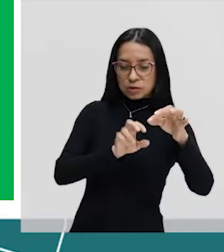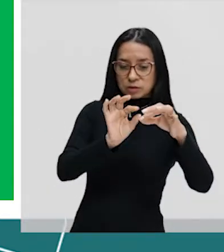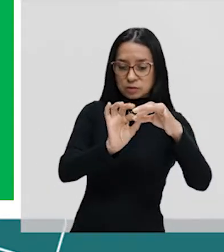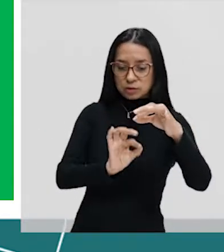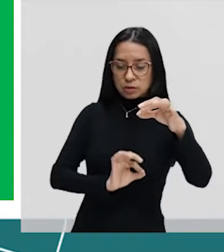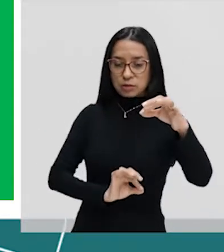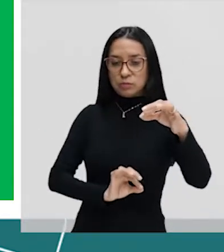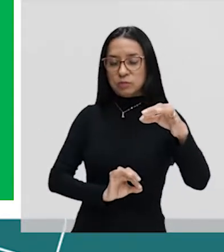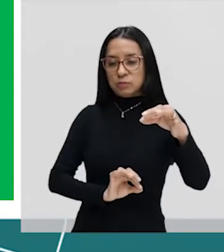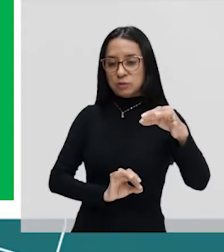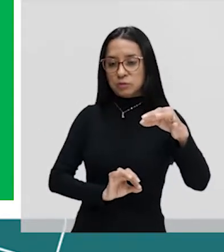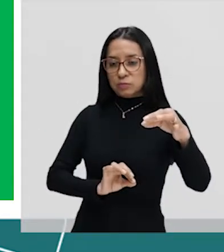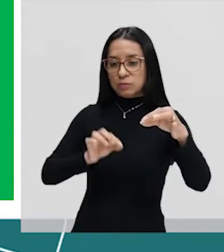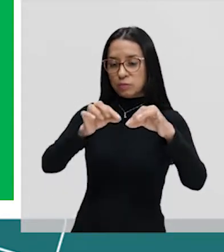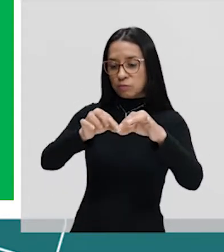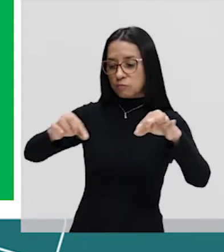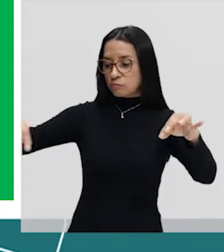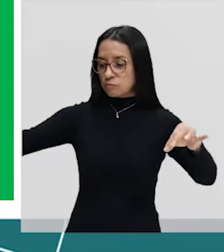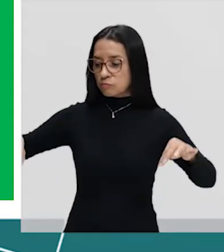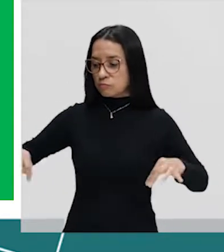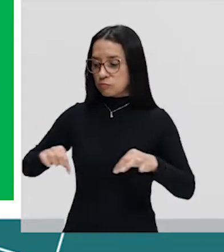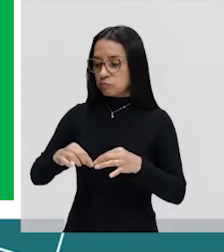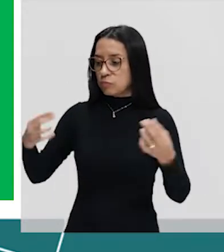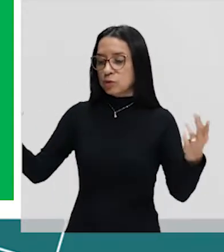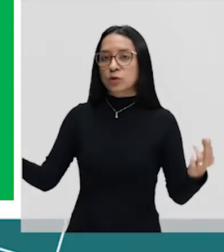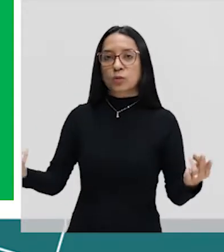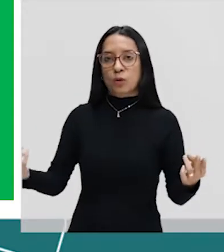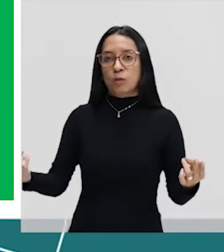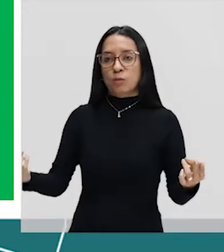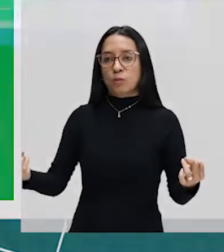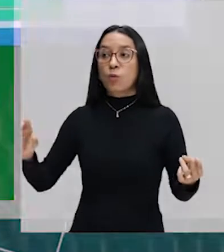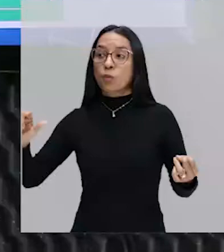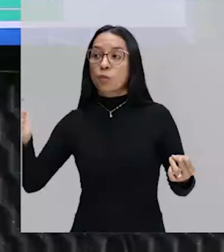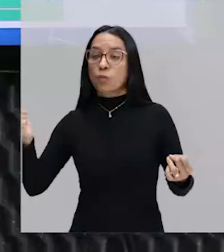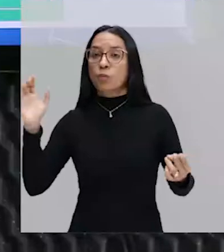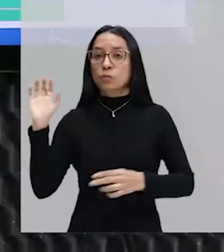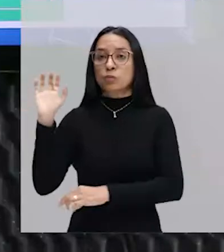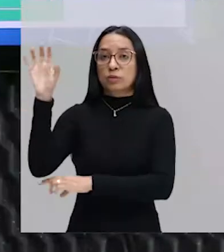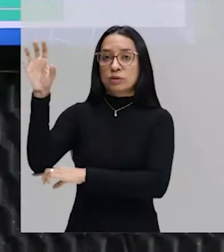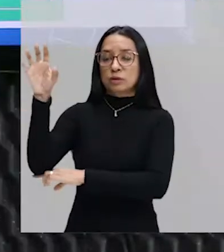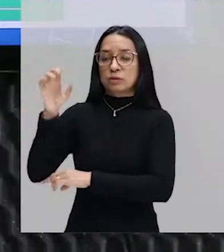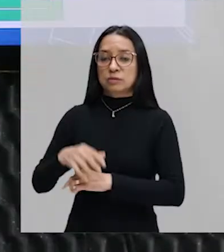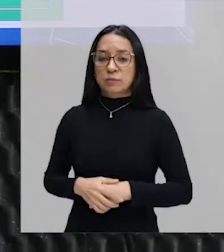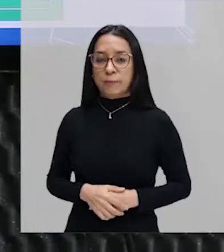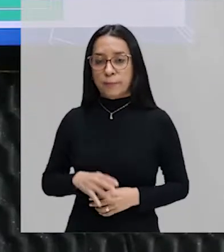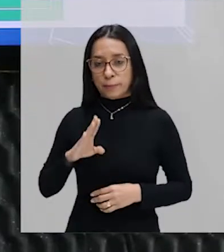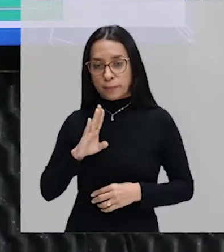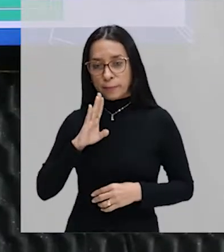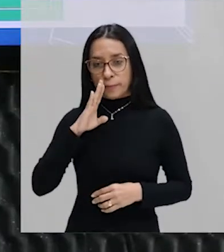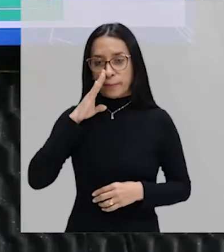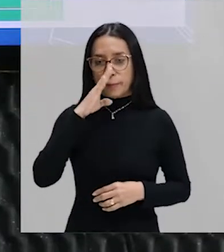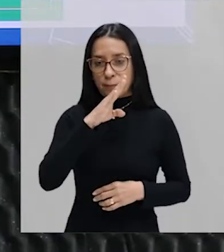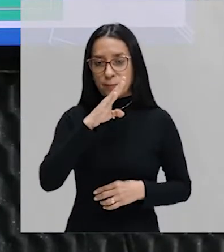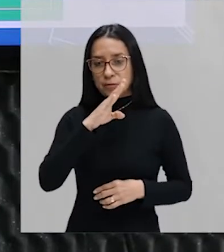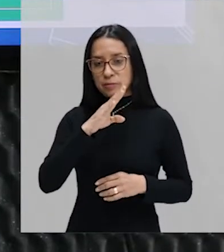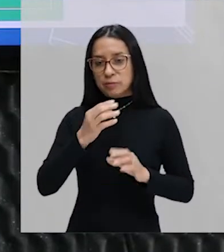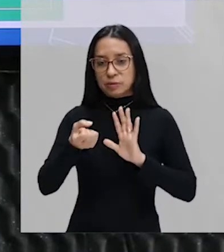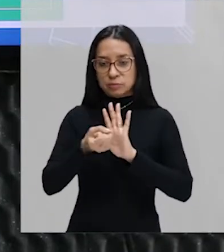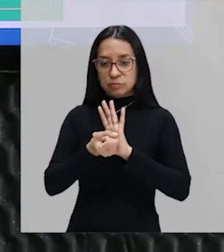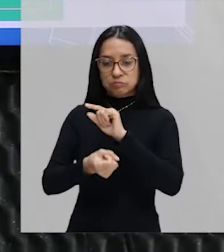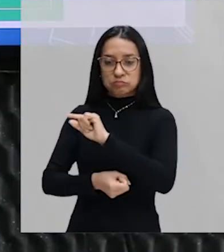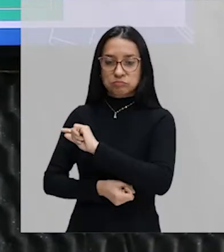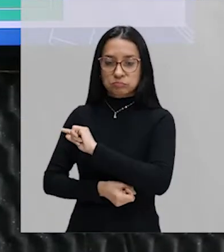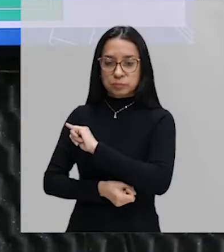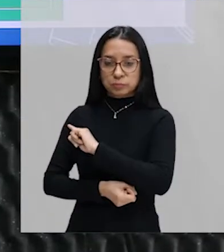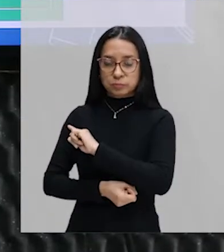largura. Mesmo tamanho da quadra do basquete convencional. Principais marcações, vamos aqui, ó. Essa